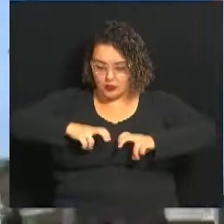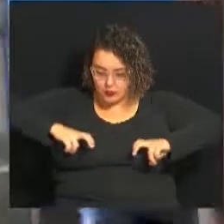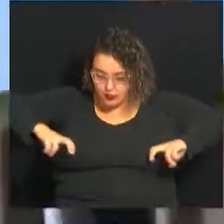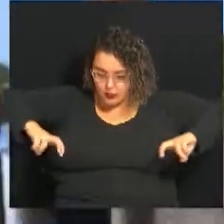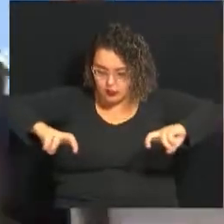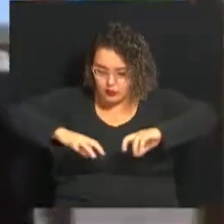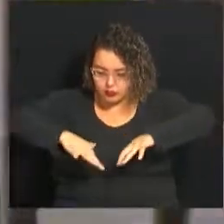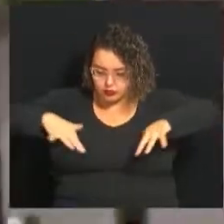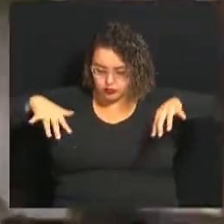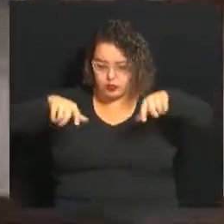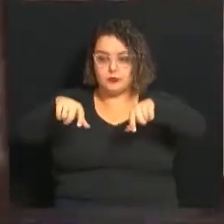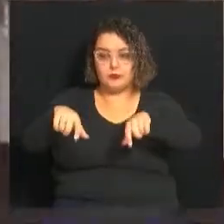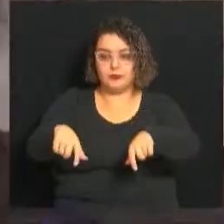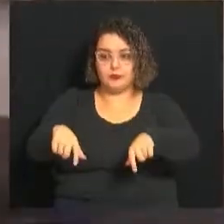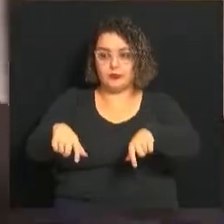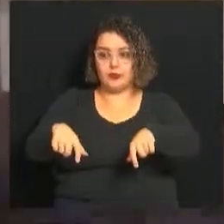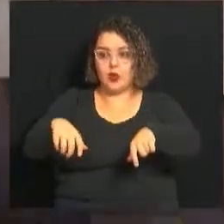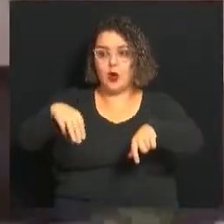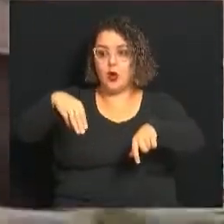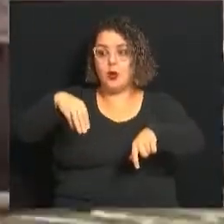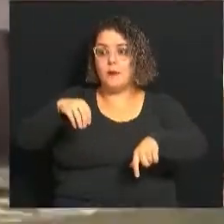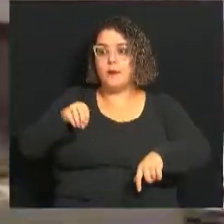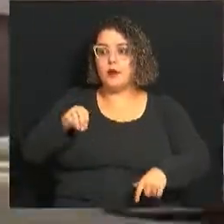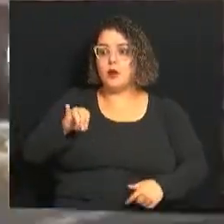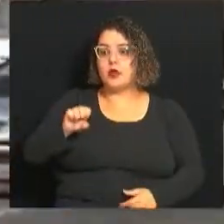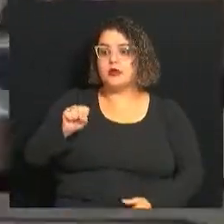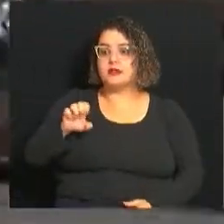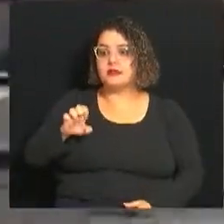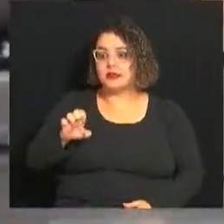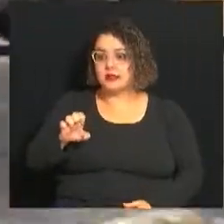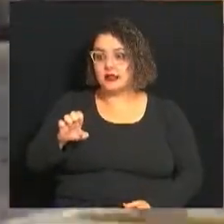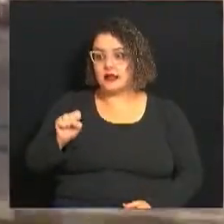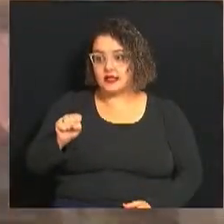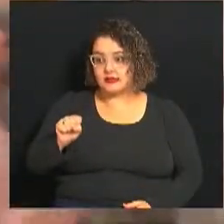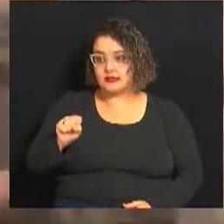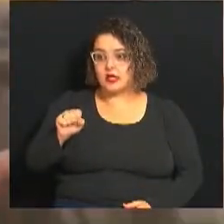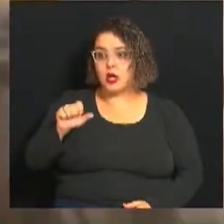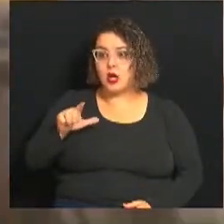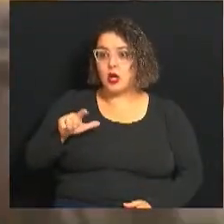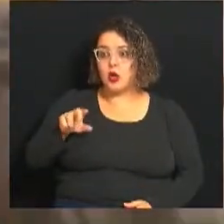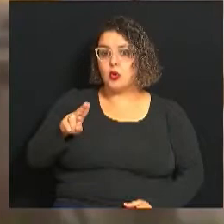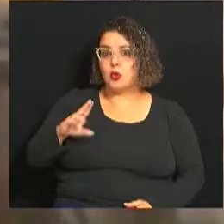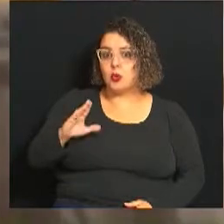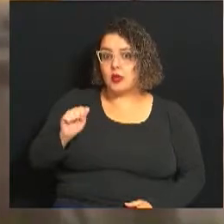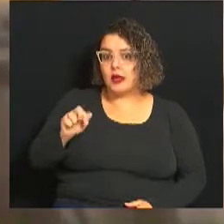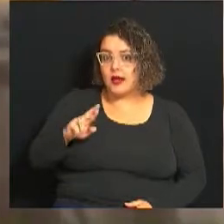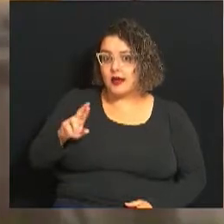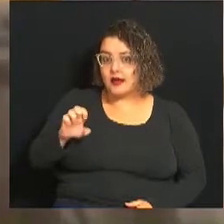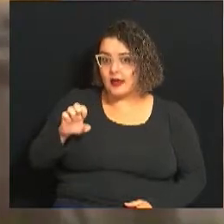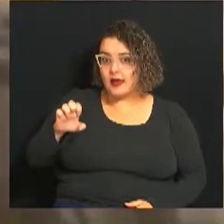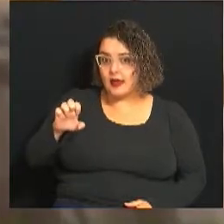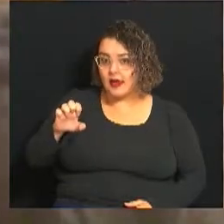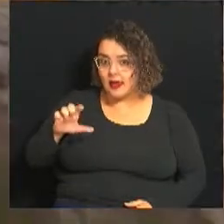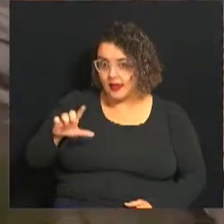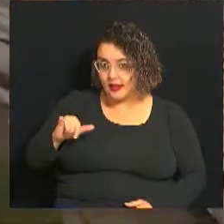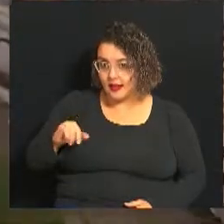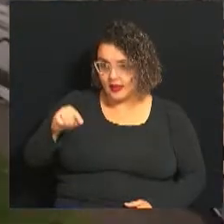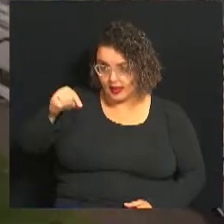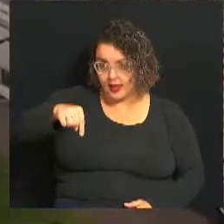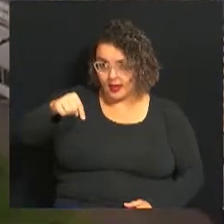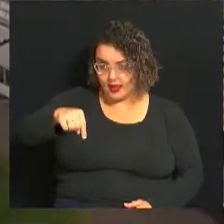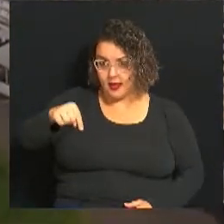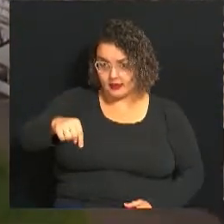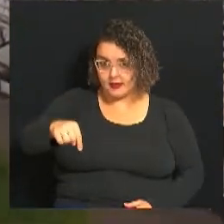que é o estádio da Ponte Preta, ele fica aqui no Proença. Então, quer dizer, todo mundo, pelo menos muita